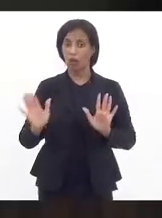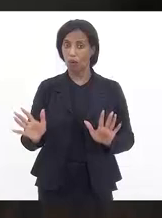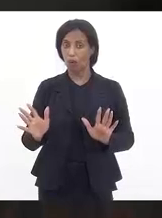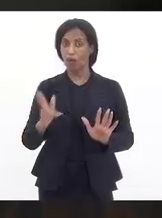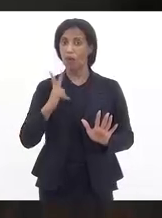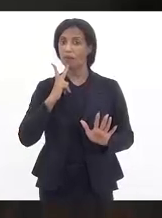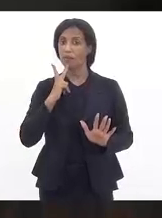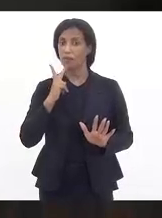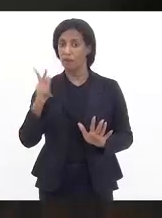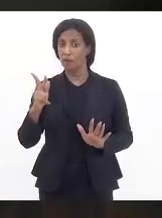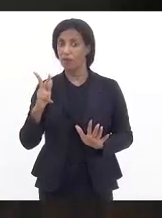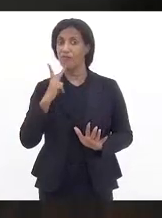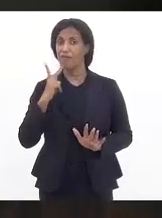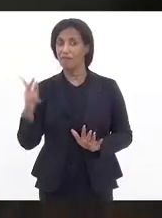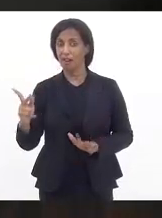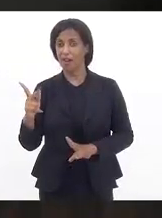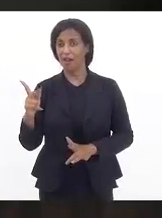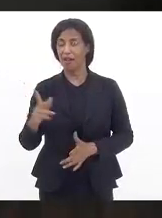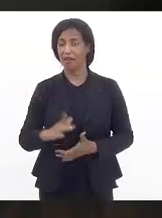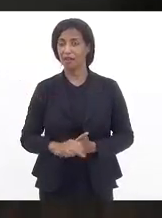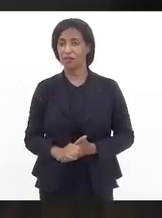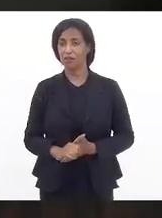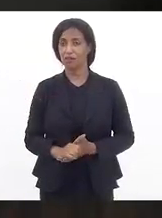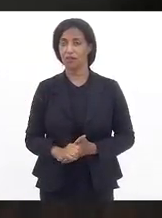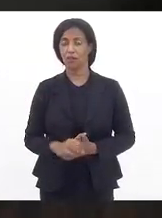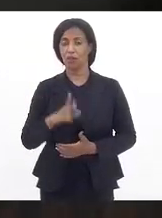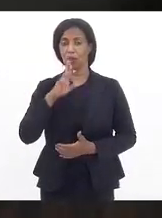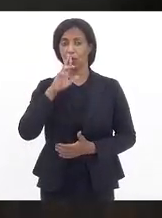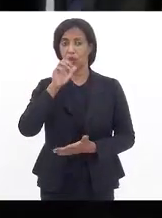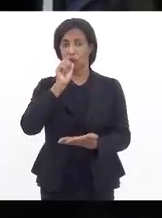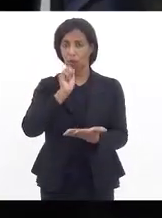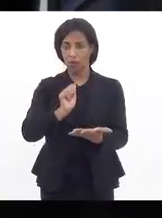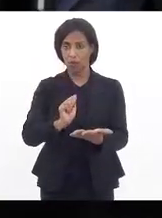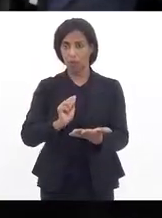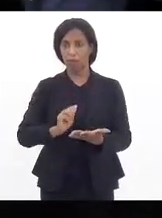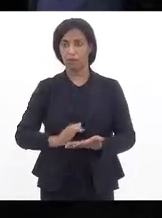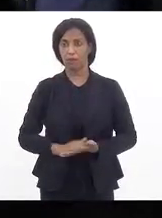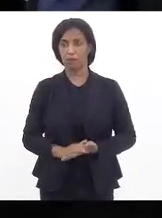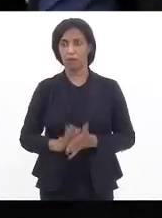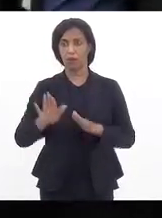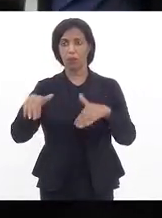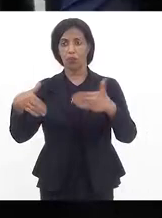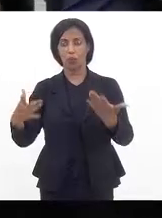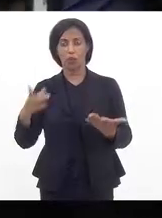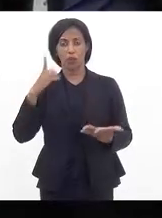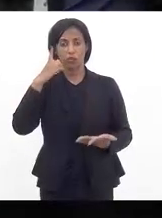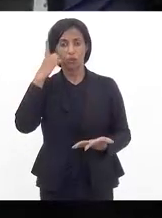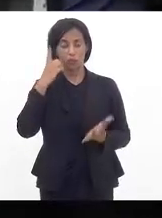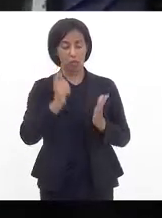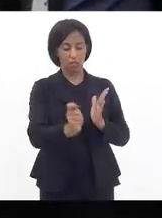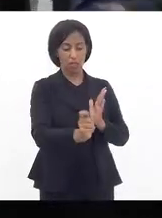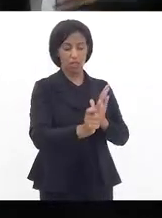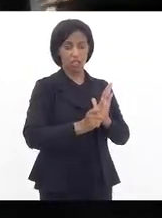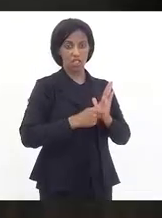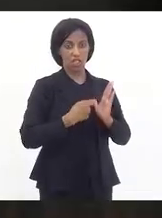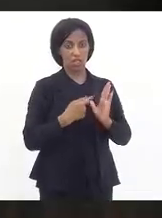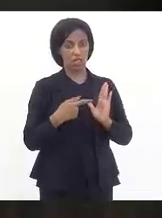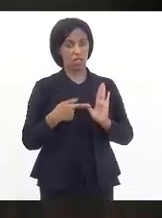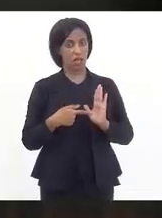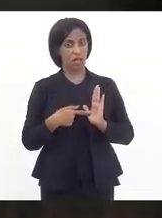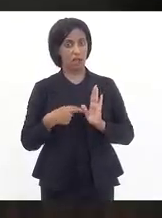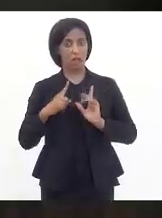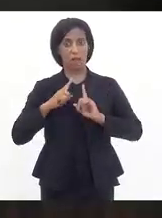claro aqui alguma fala do deputado Alexandre Rodrigo Amorim quanto tempo tá do se escreve para